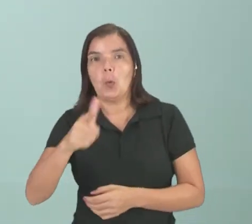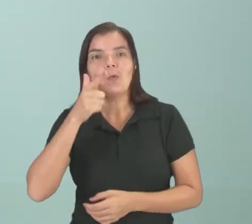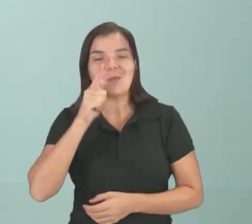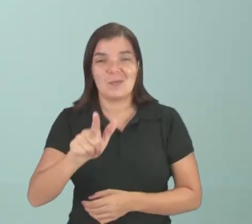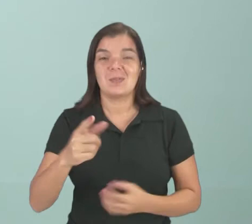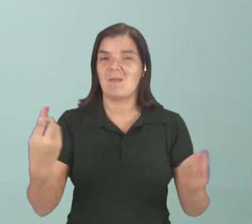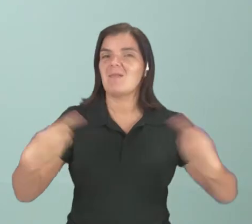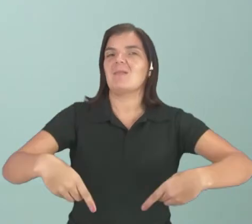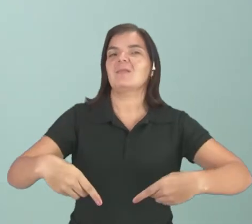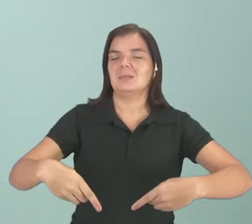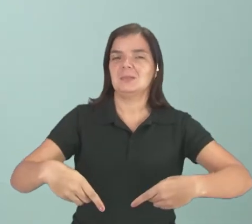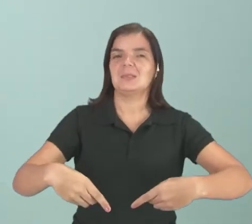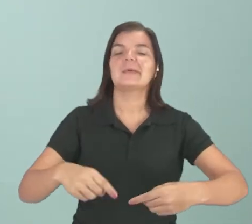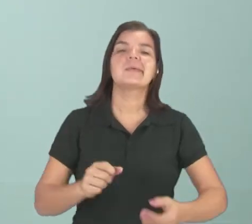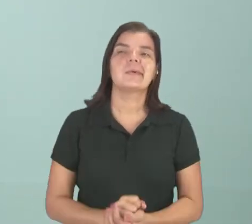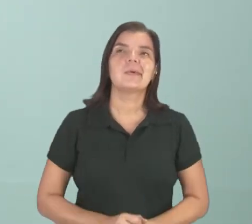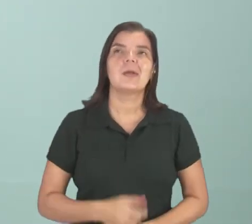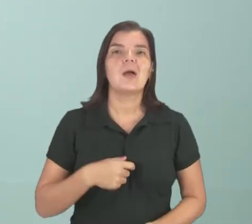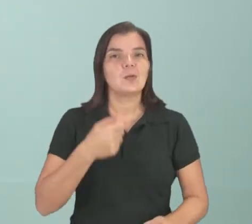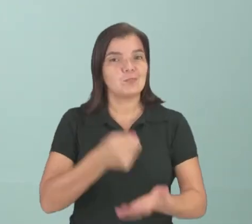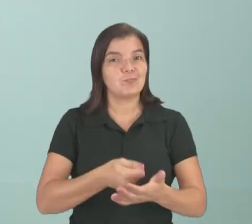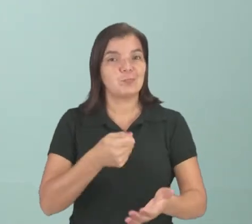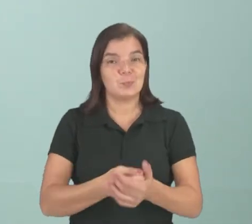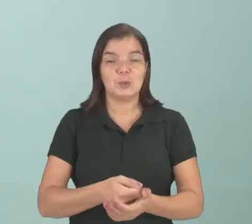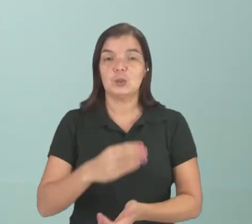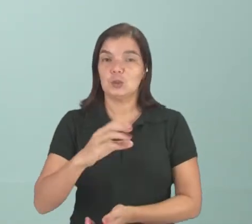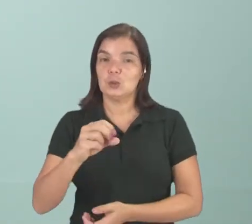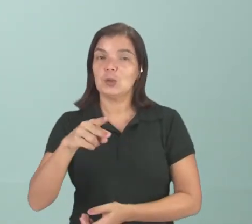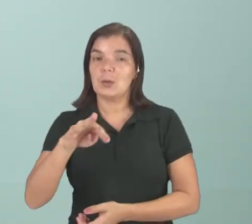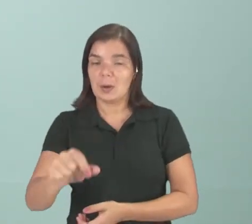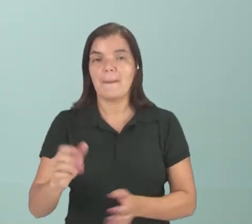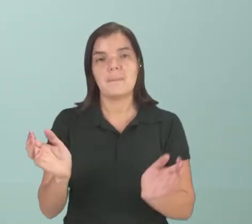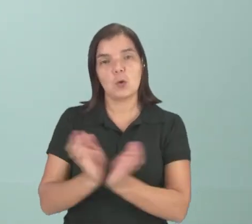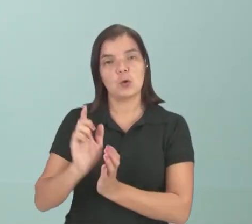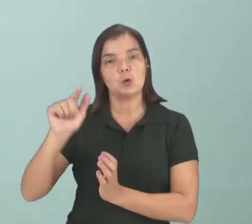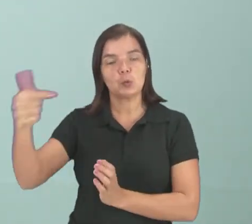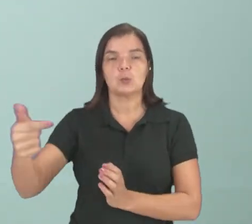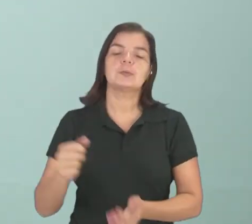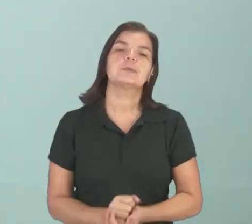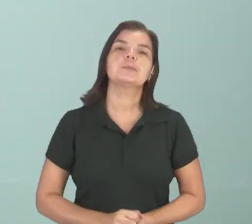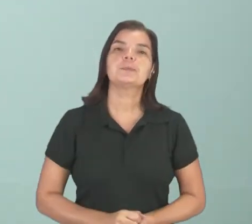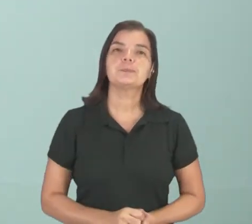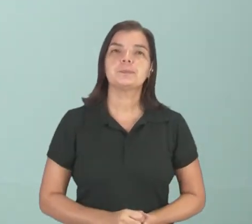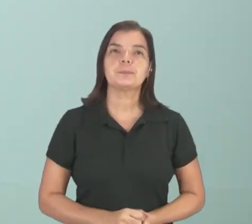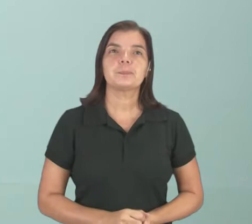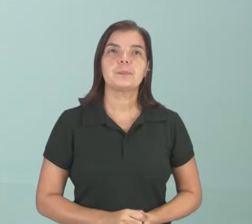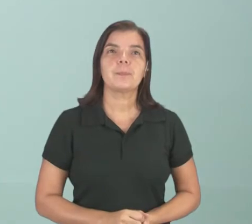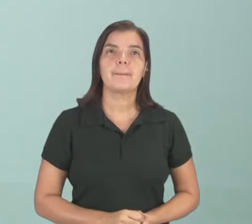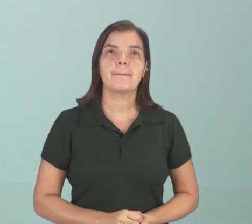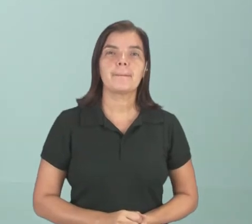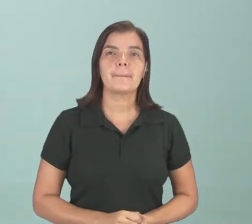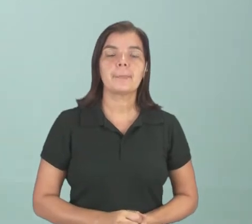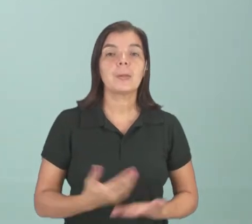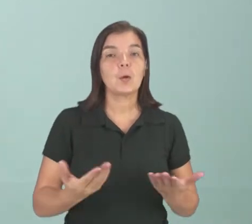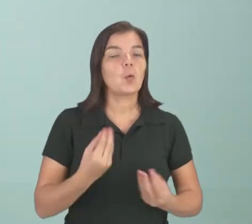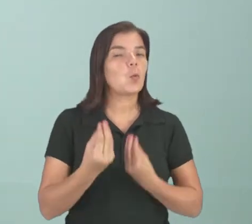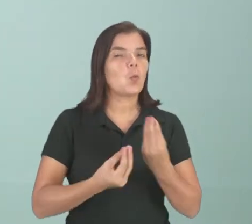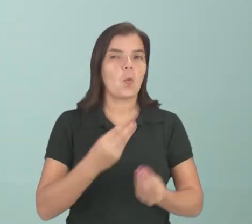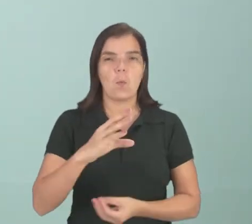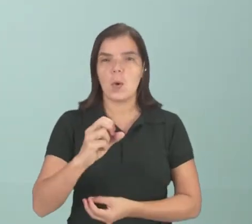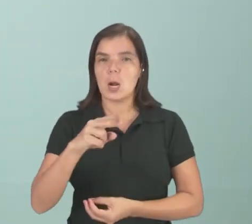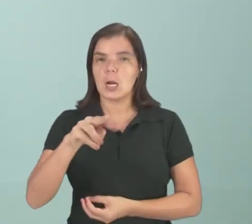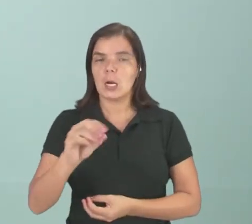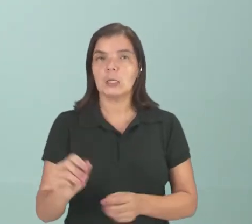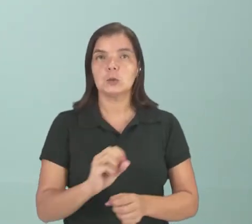contra feito é cobrado um tiro de canto tá pra equipe oponente não é validado tá o tiro de canto